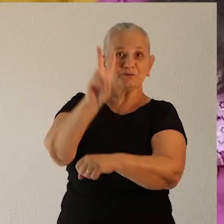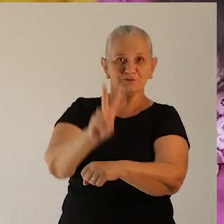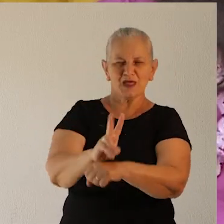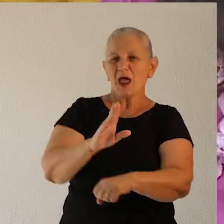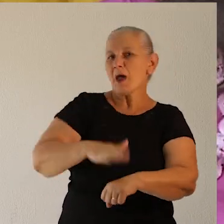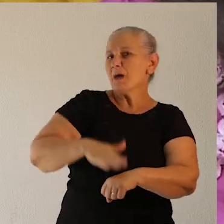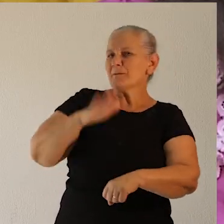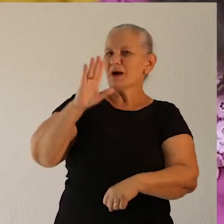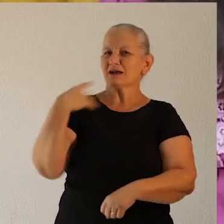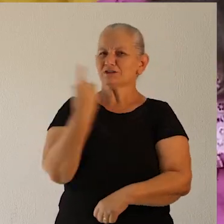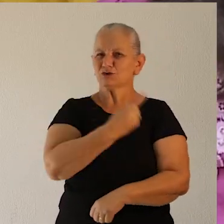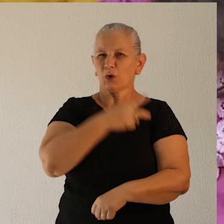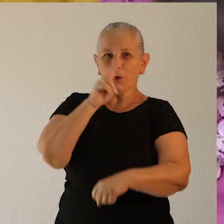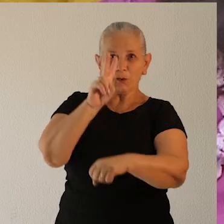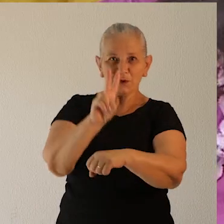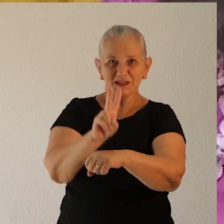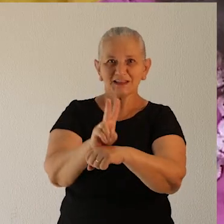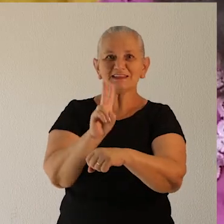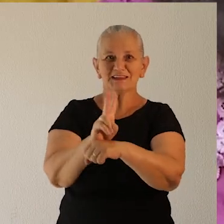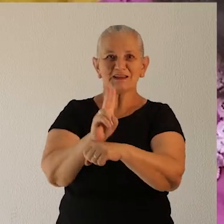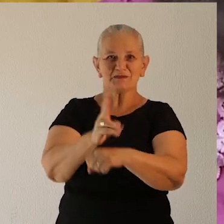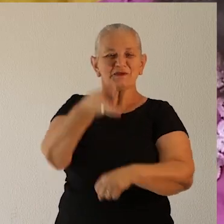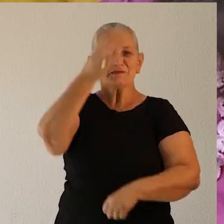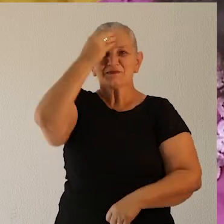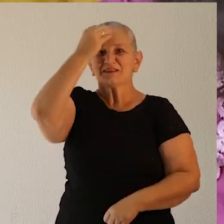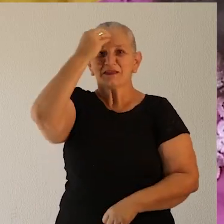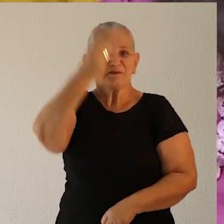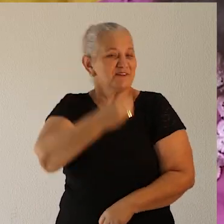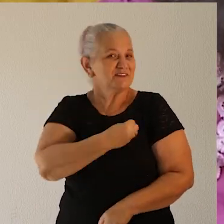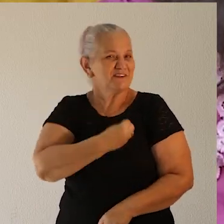mais cuidamos, mais aprendemos a viver sem